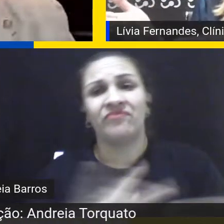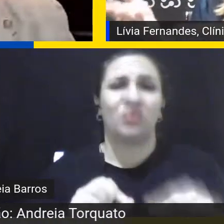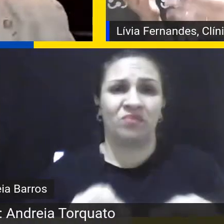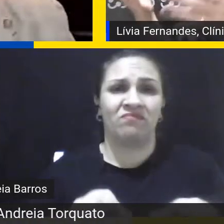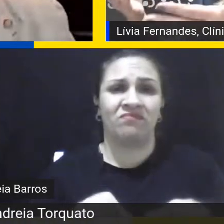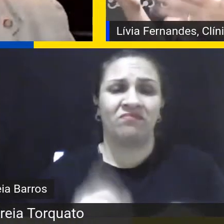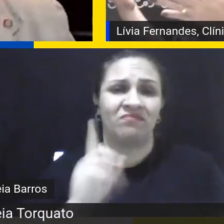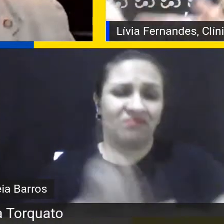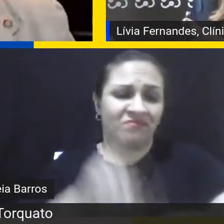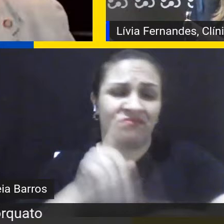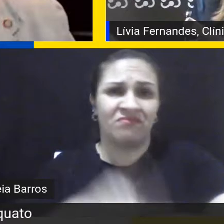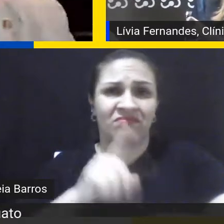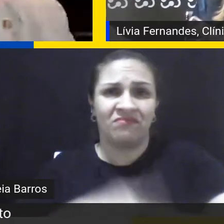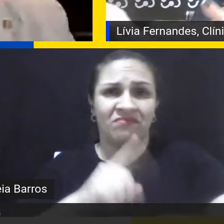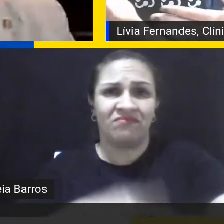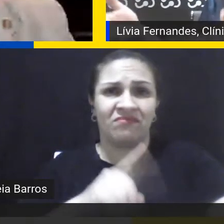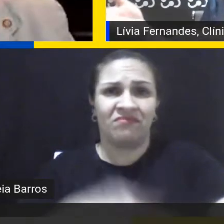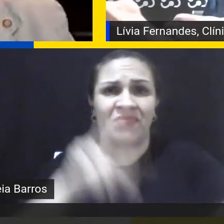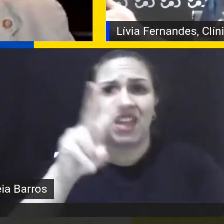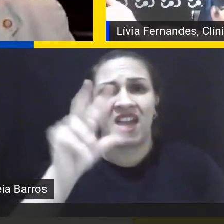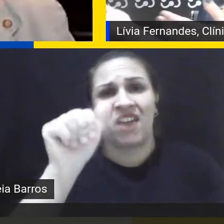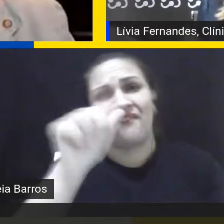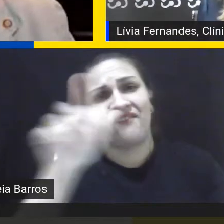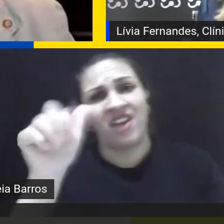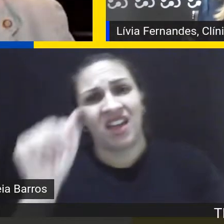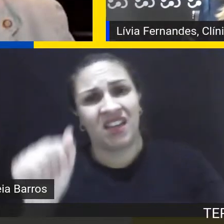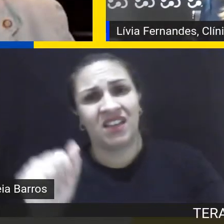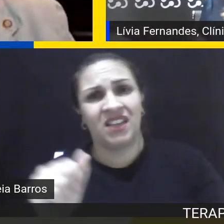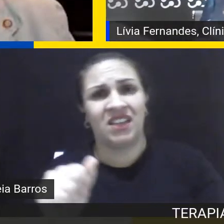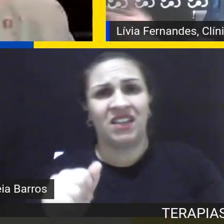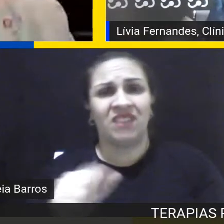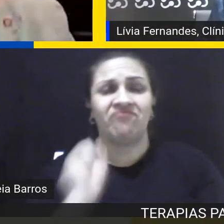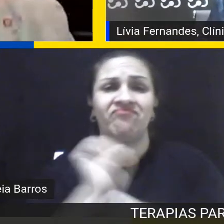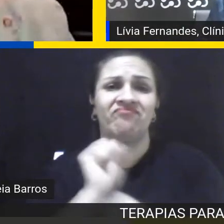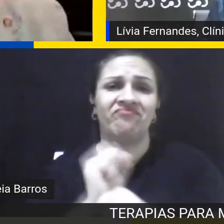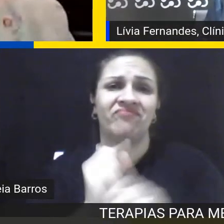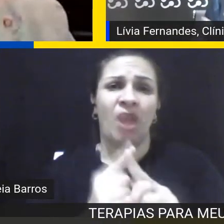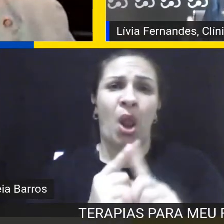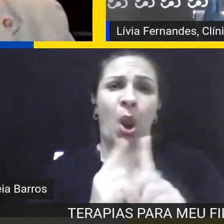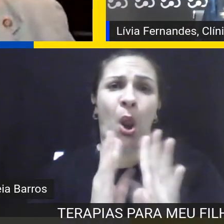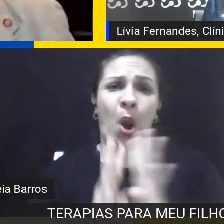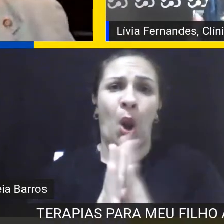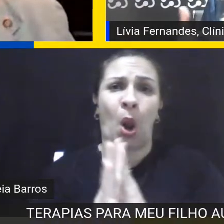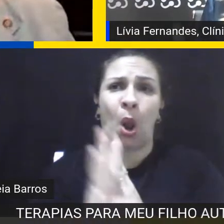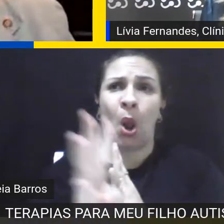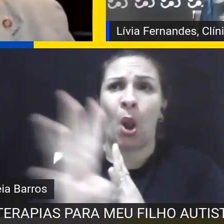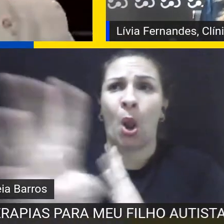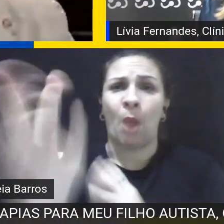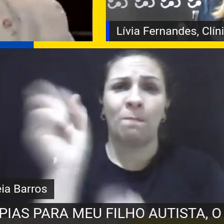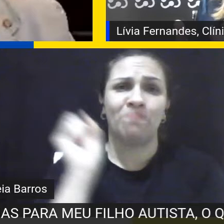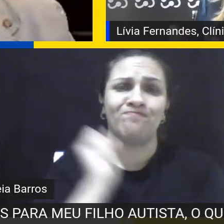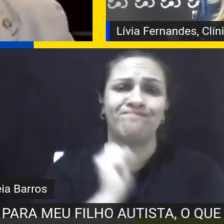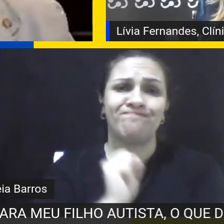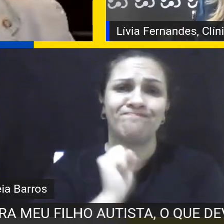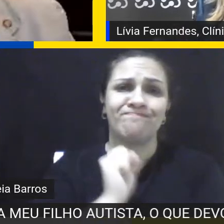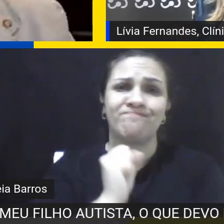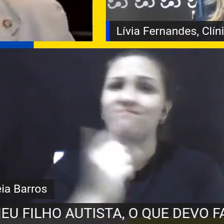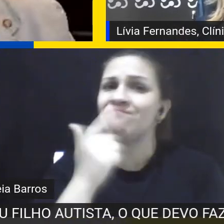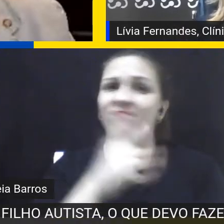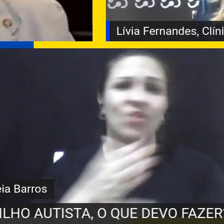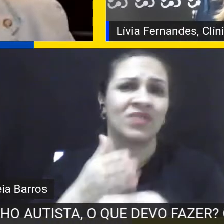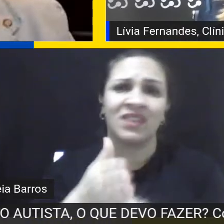muito tempo na mesma vaga e a lista de espera é muito grande. Hoje, nós temos uma lista